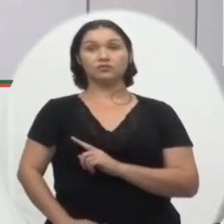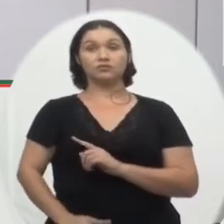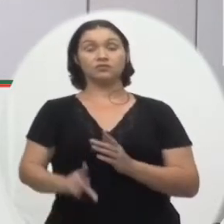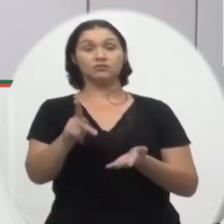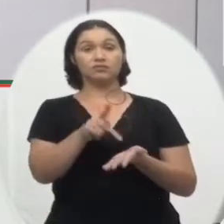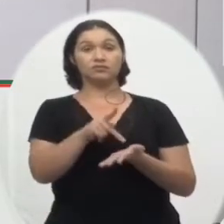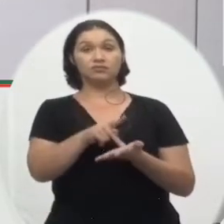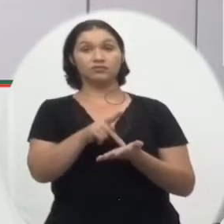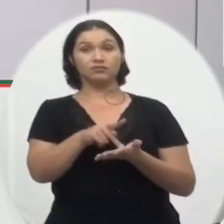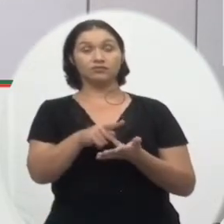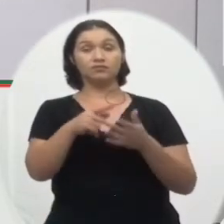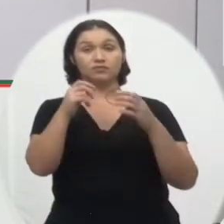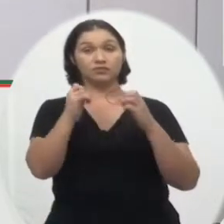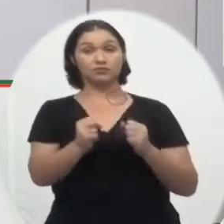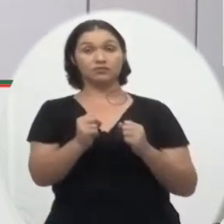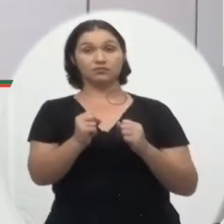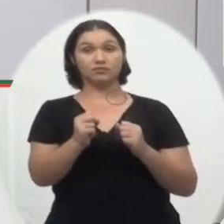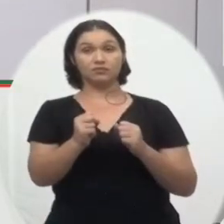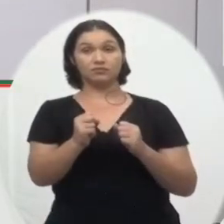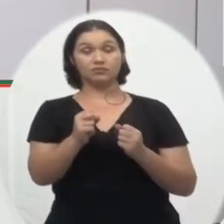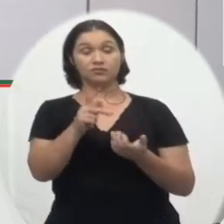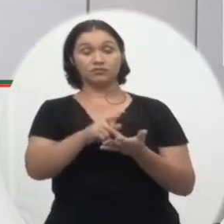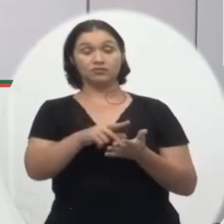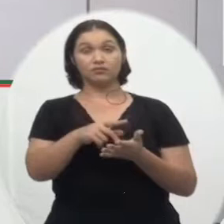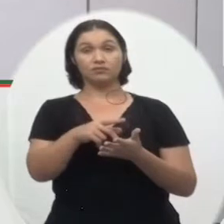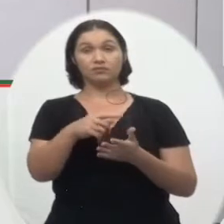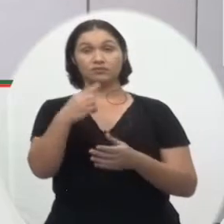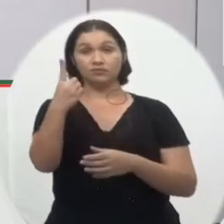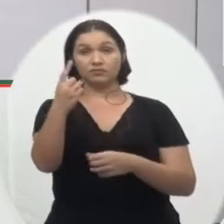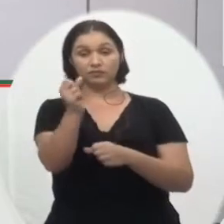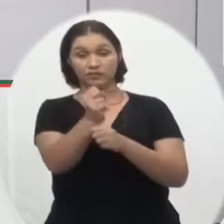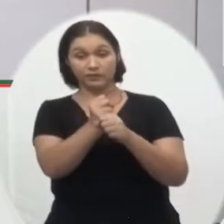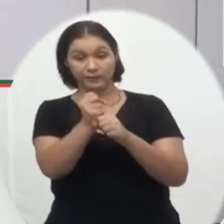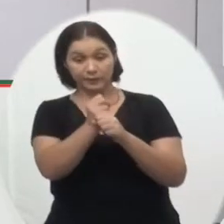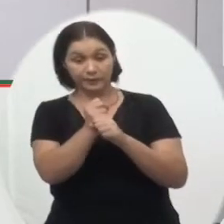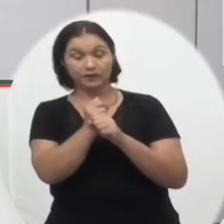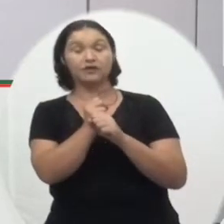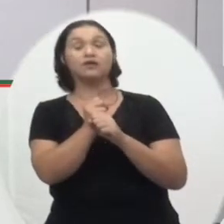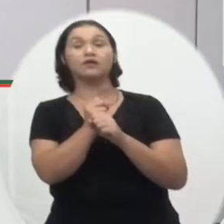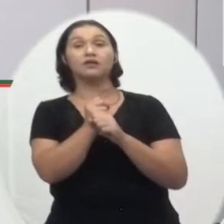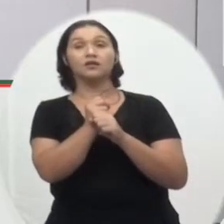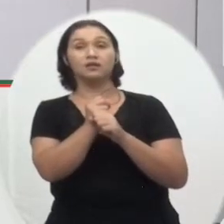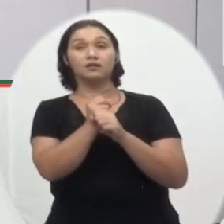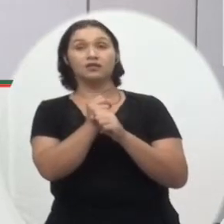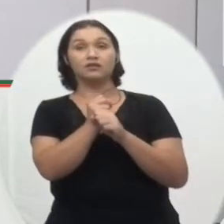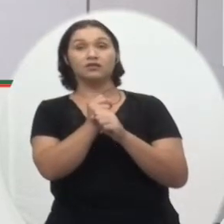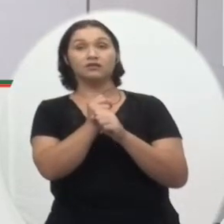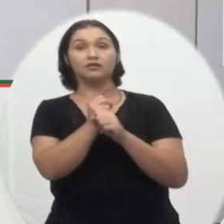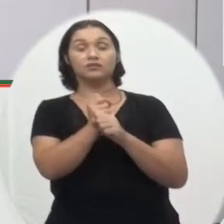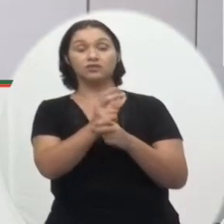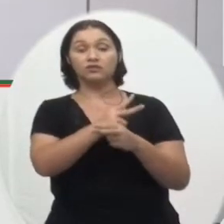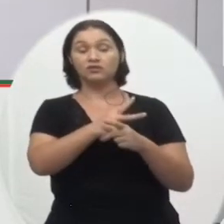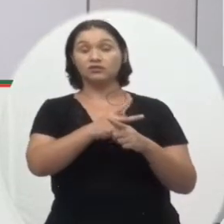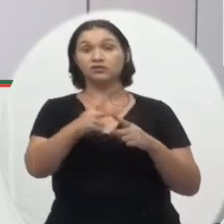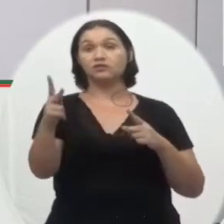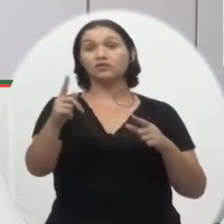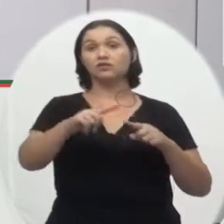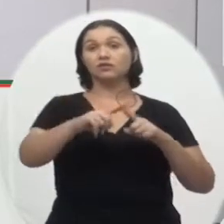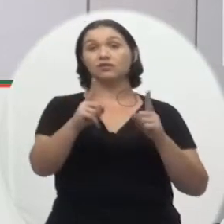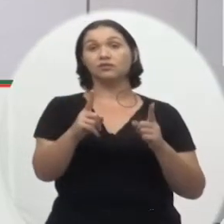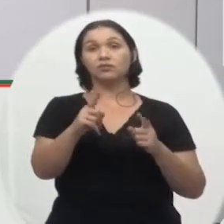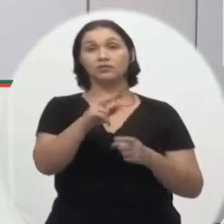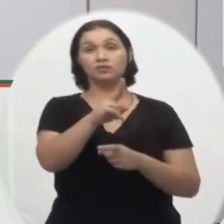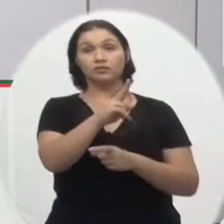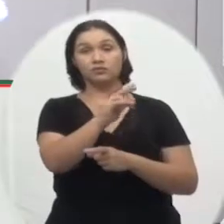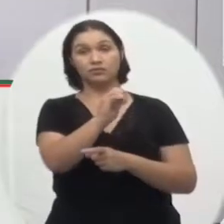tá? Que ele vai completar um ano e a OABC, como prestou a toda a assistência e a eleição, é responsável, sim. Vereador,